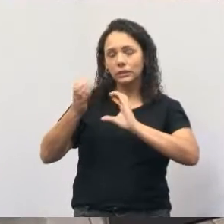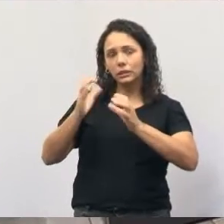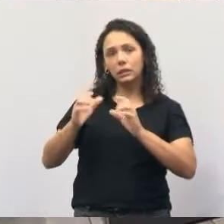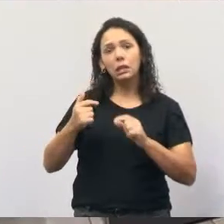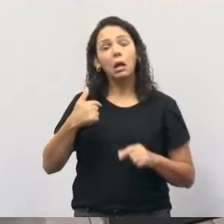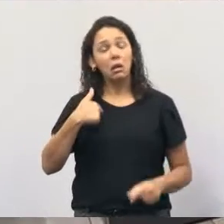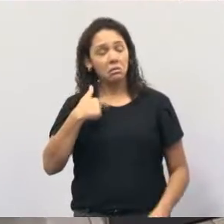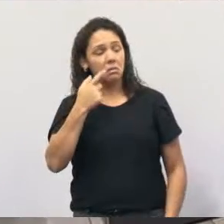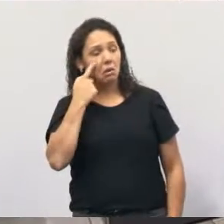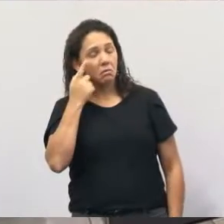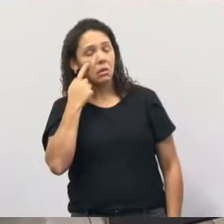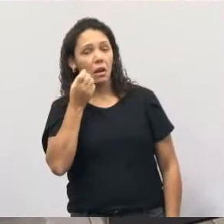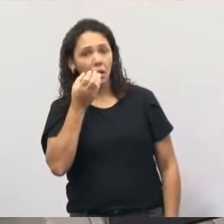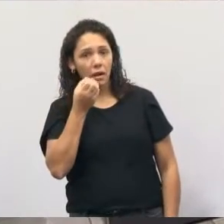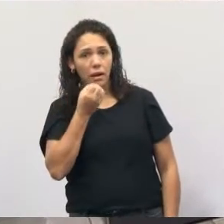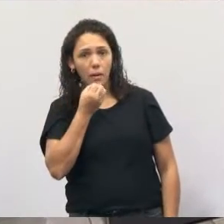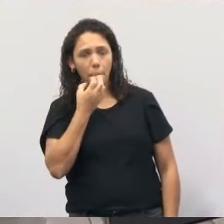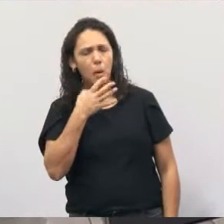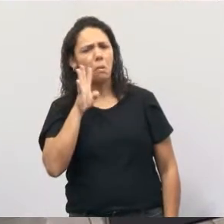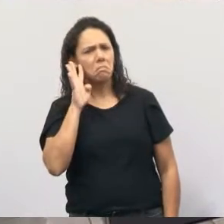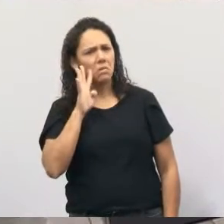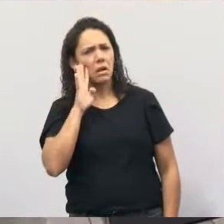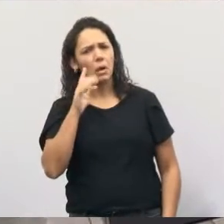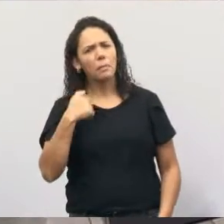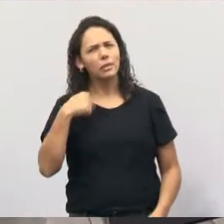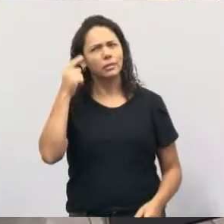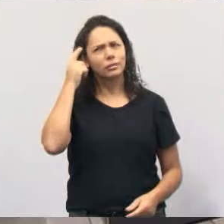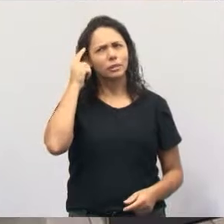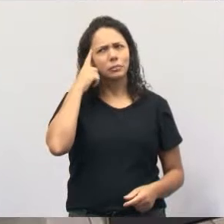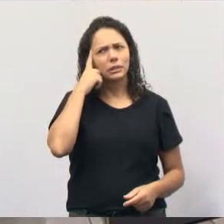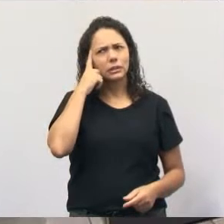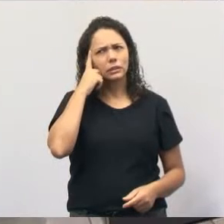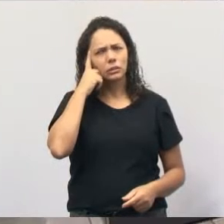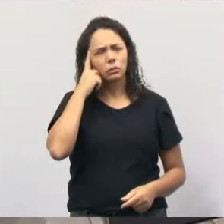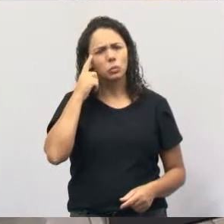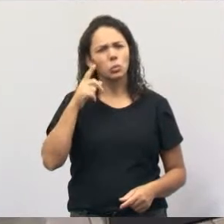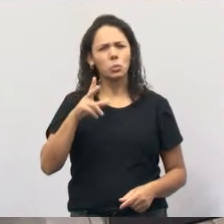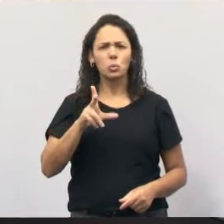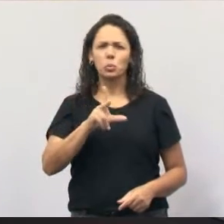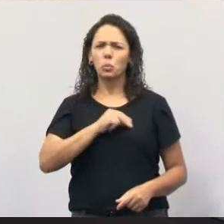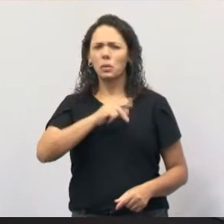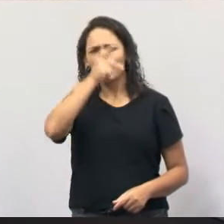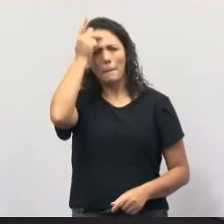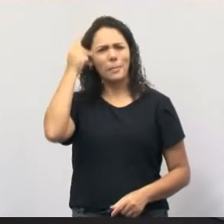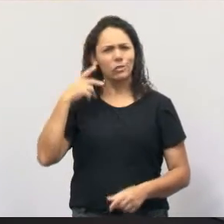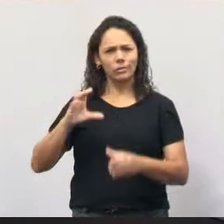eu achei bacana, porque assim, é que eu estava pensando em algumas coisas, eu falei, nossa, os cantores, nunca vi nenhuma